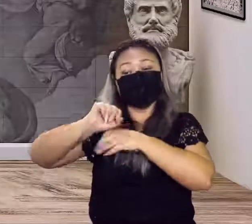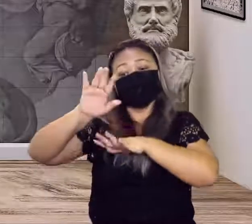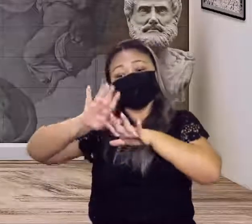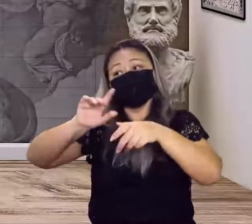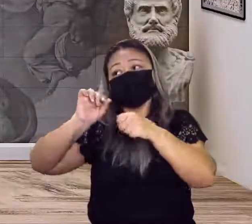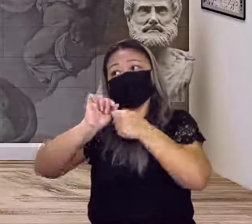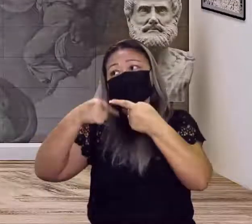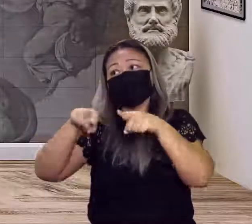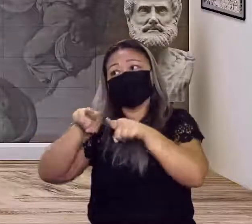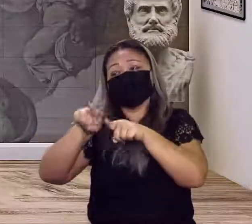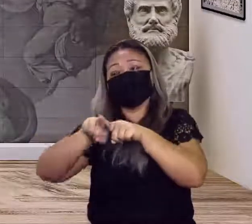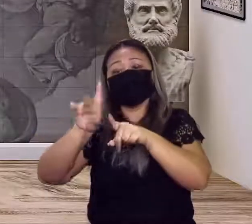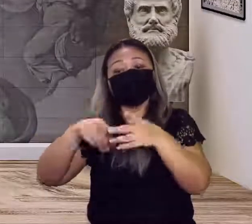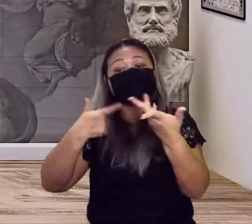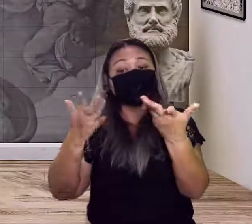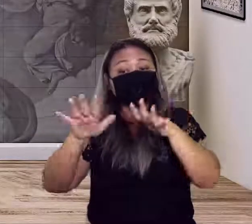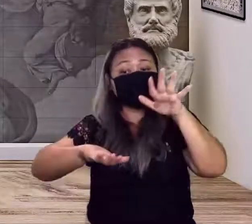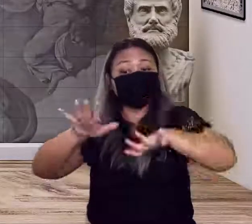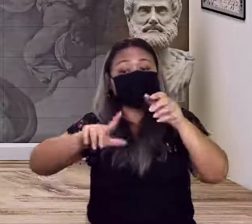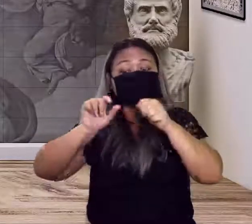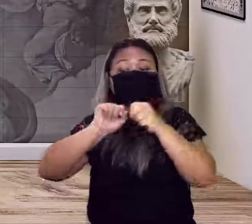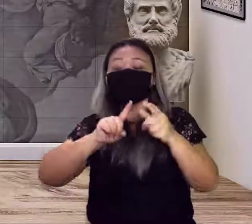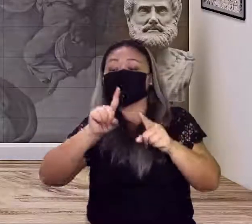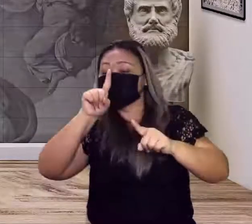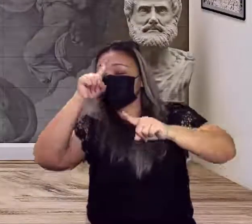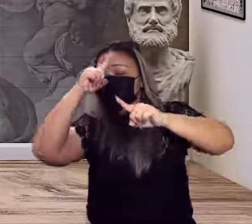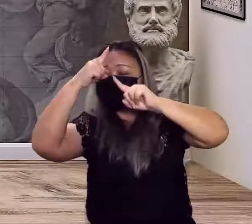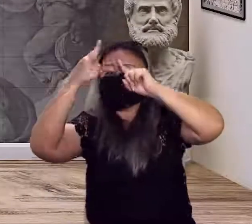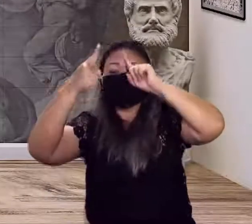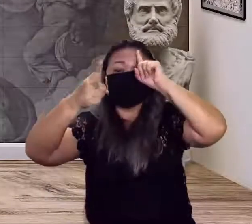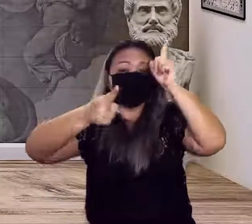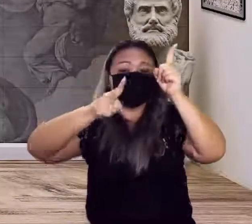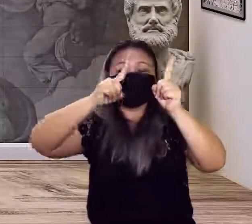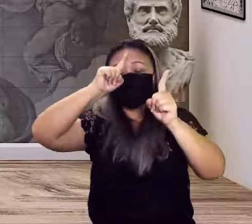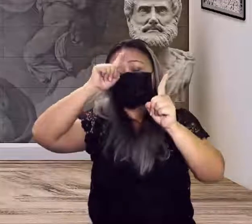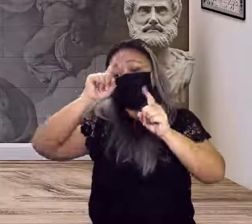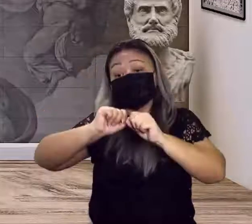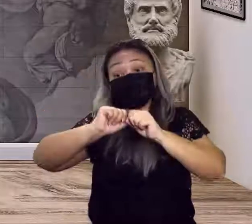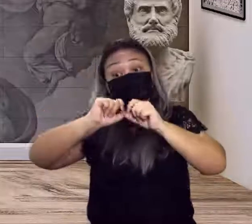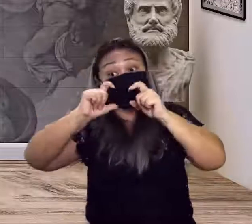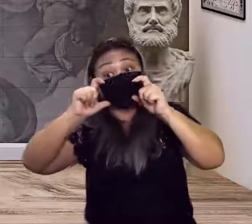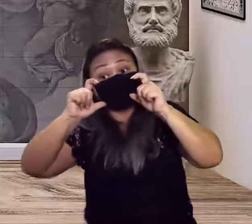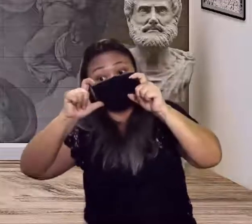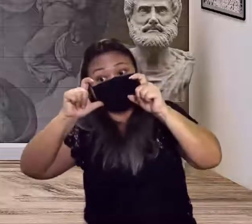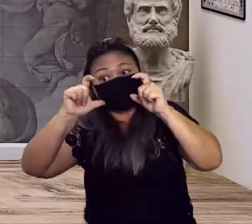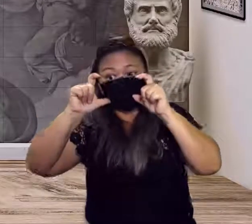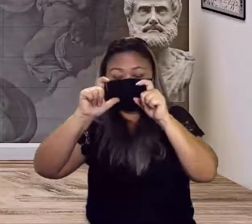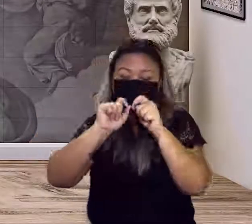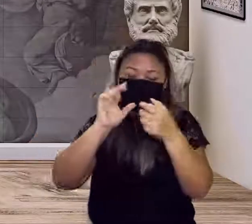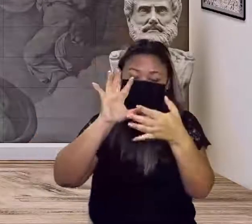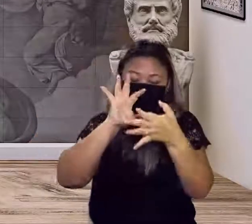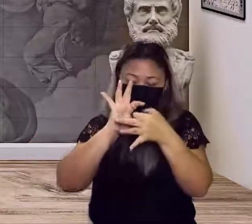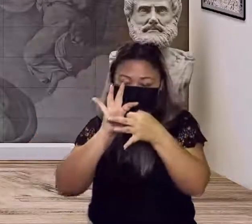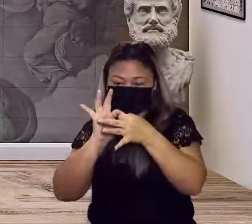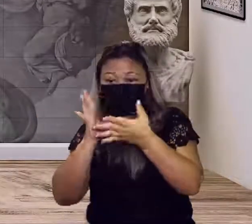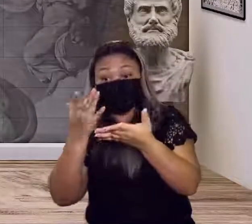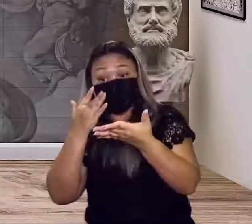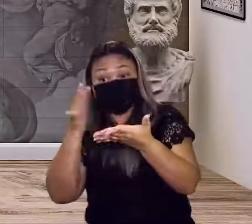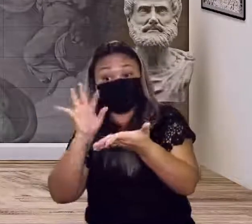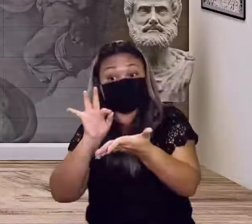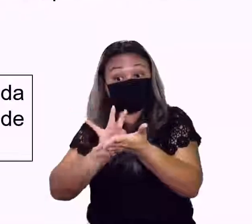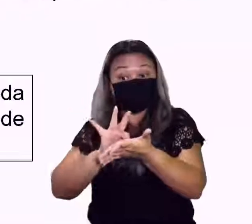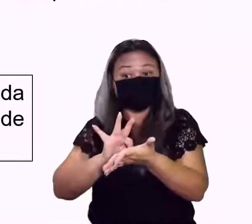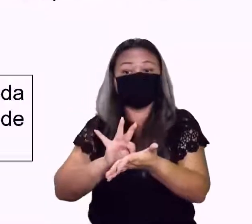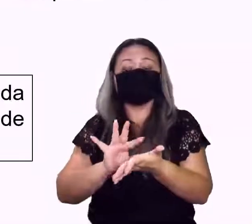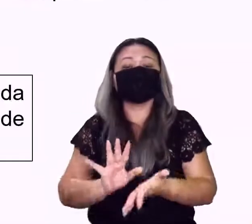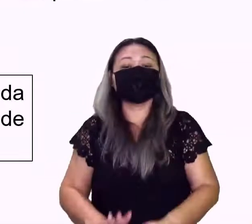reais, mas tem algumas coisas imaginárias no meio. Eles aumentam ou diminuem o contexto da realidade. Vamos lá, continuando,